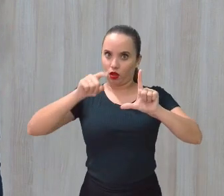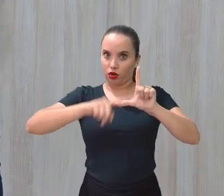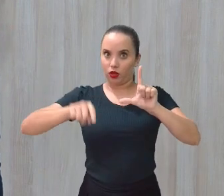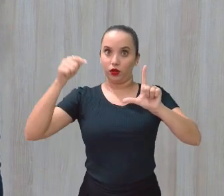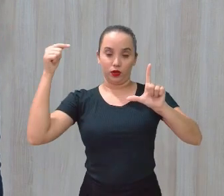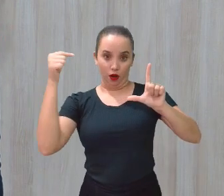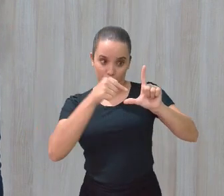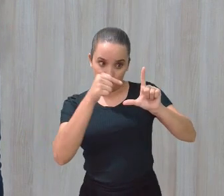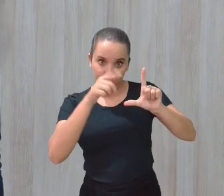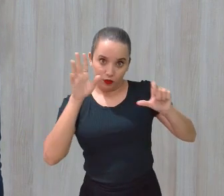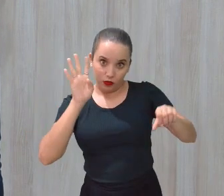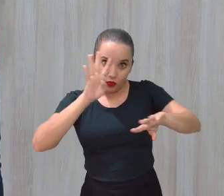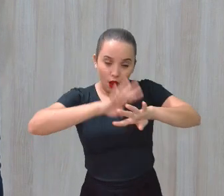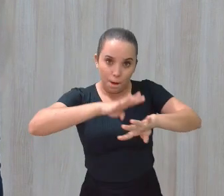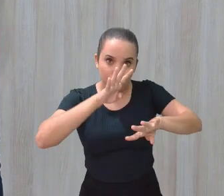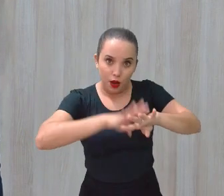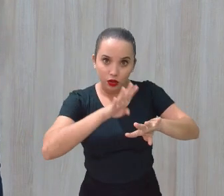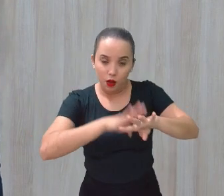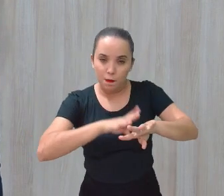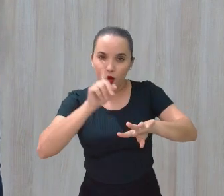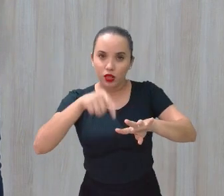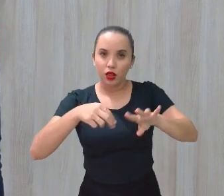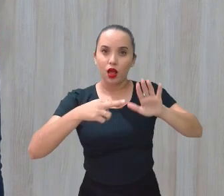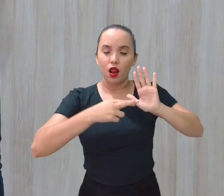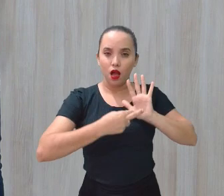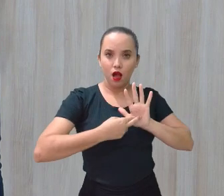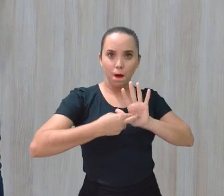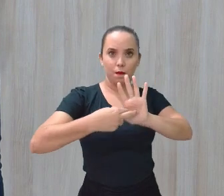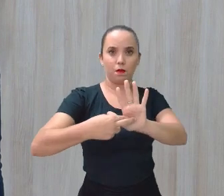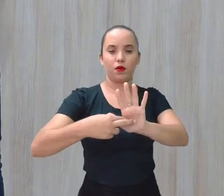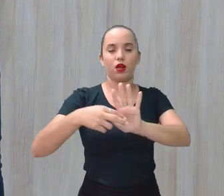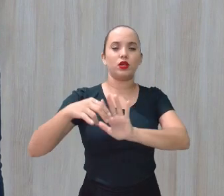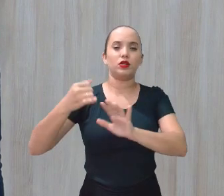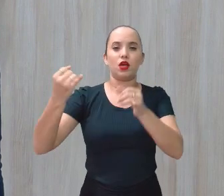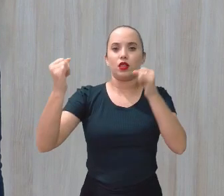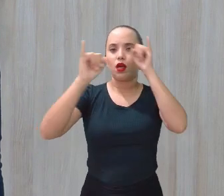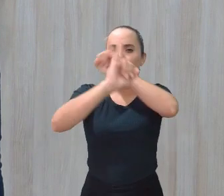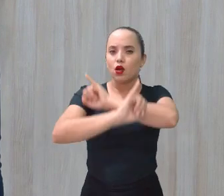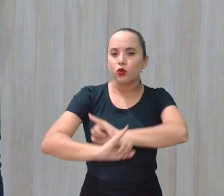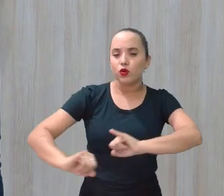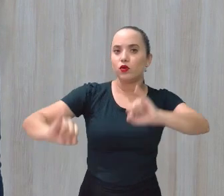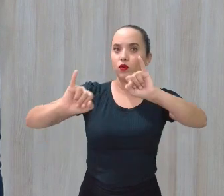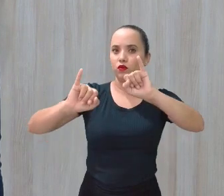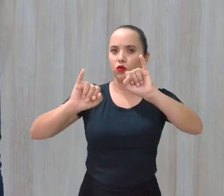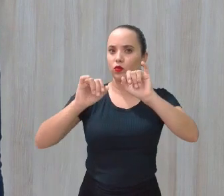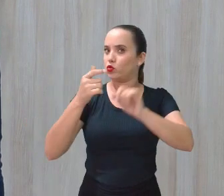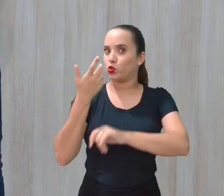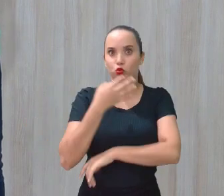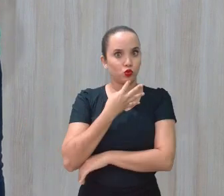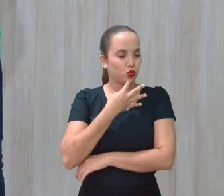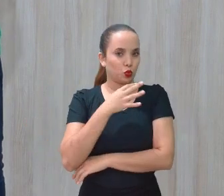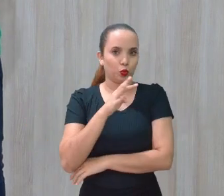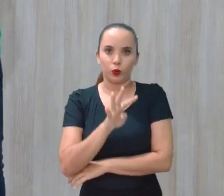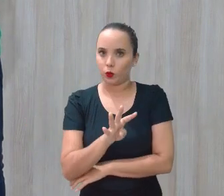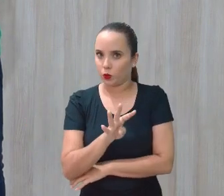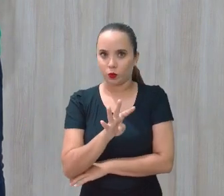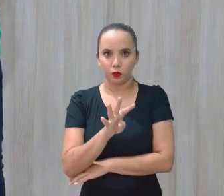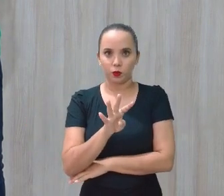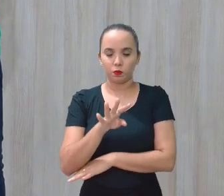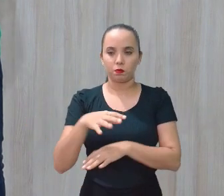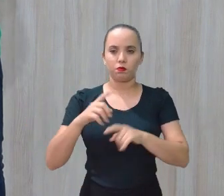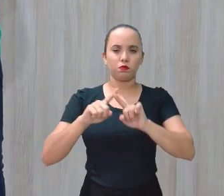nesse caso das equações, elas representam incógnitas, ou seja, informações desconhecidas. E como é que